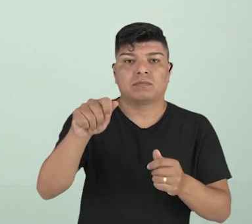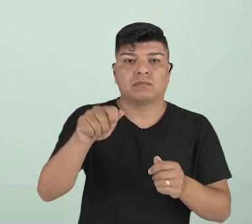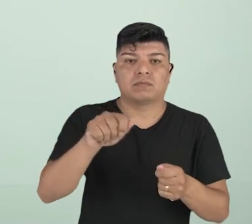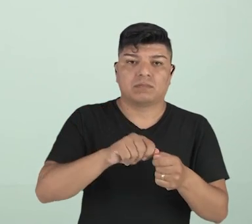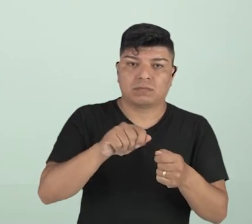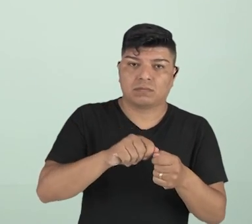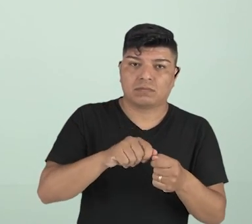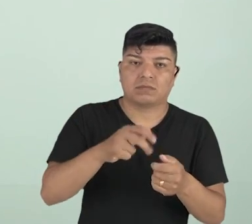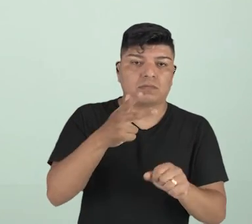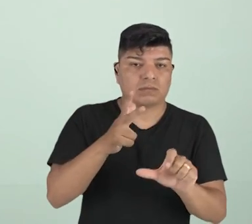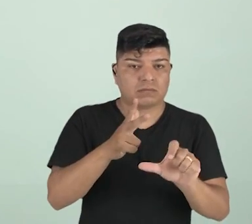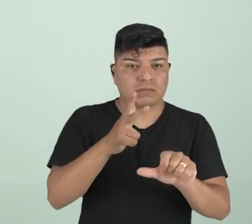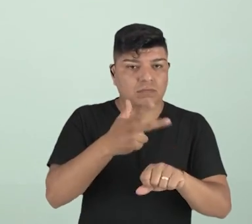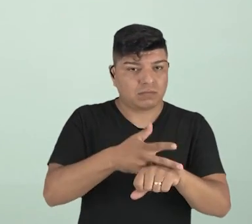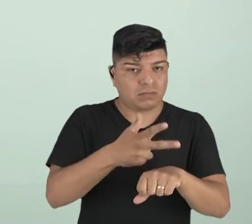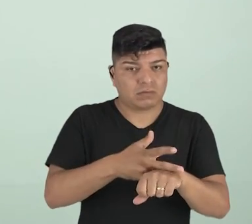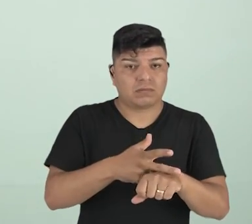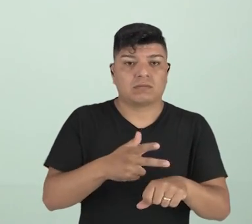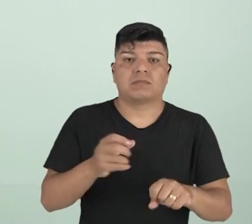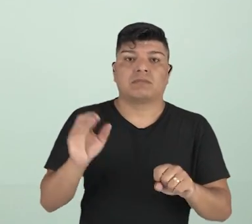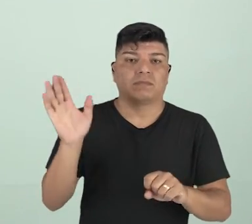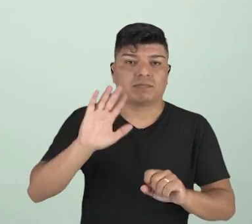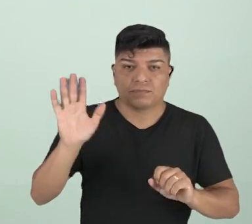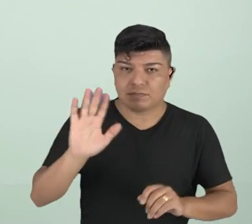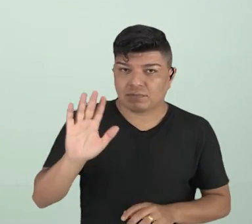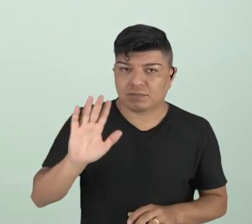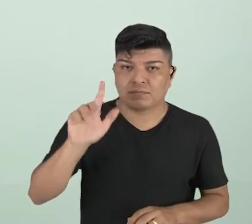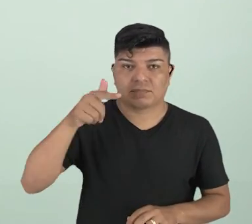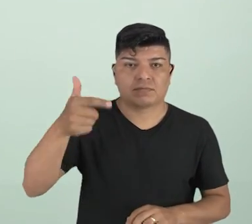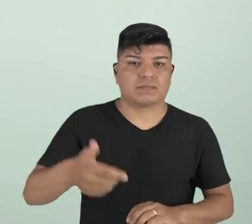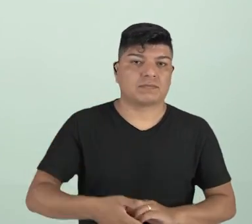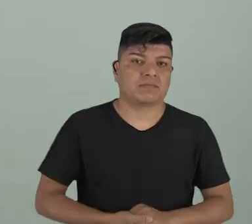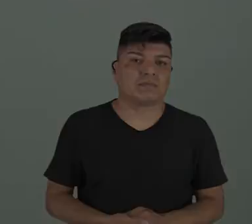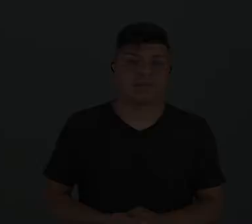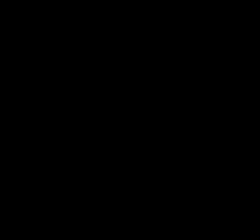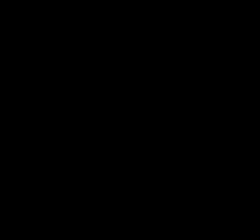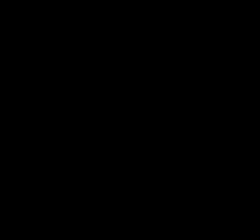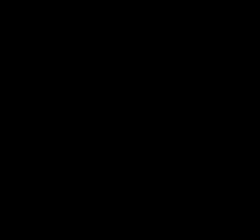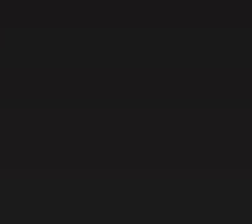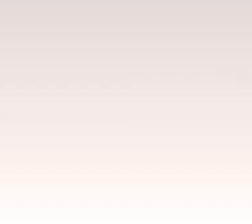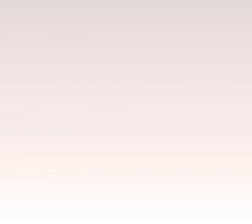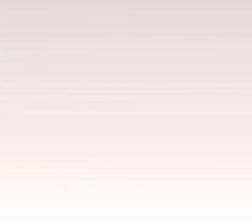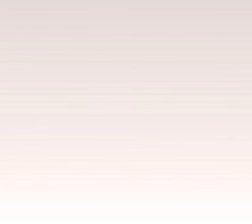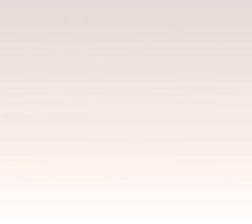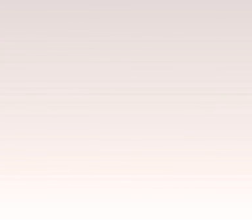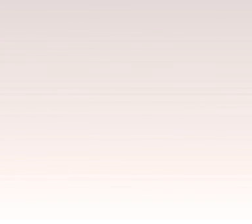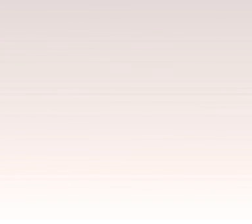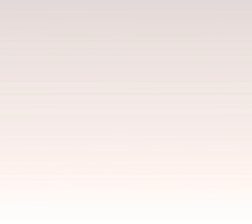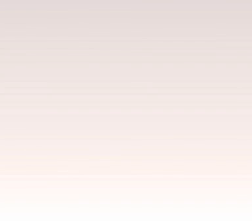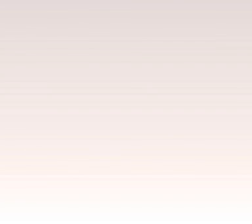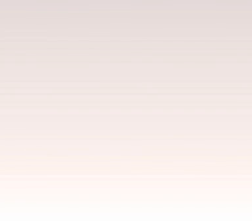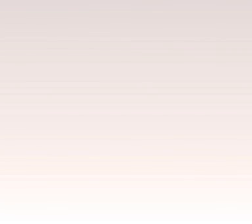revisitam os nossos vídeos, tá bom? No mais, tchau, tchau e até logo!